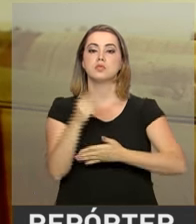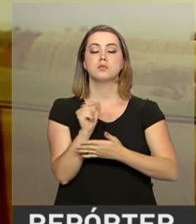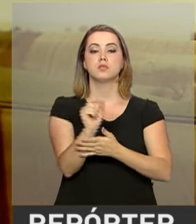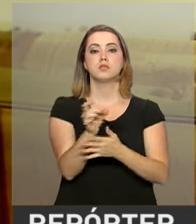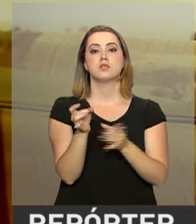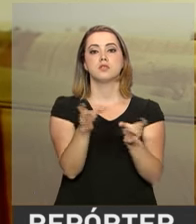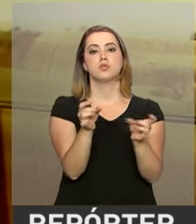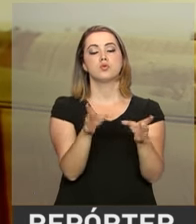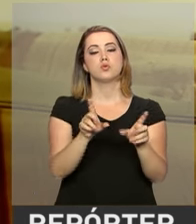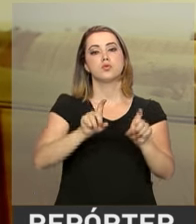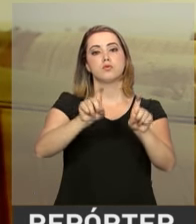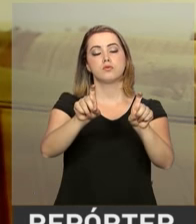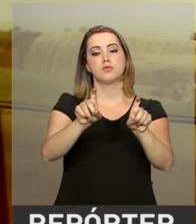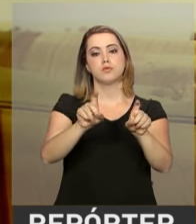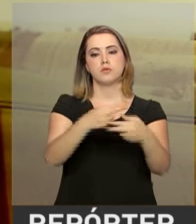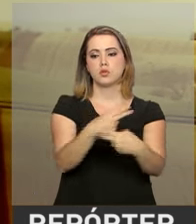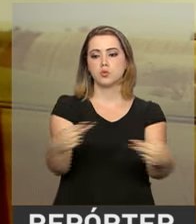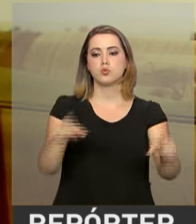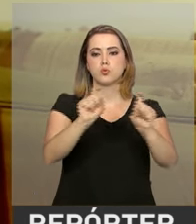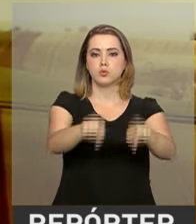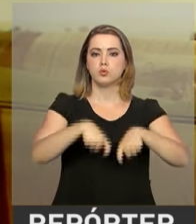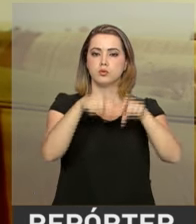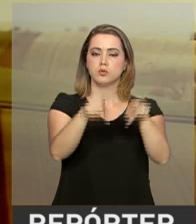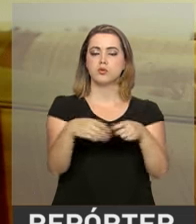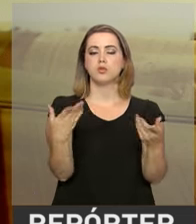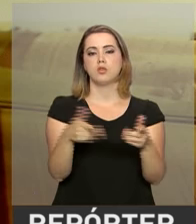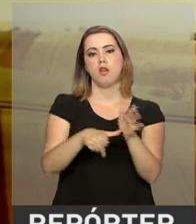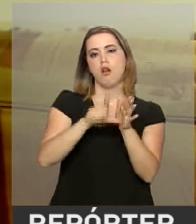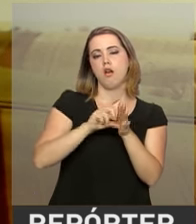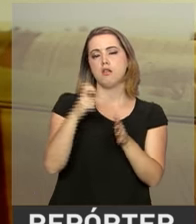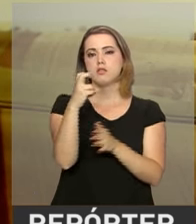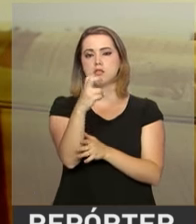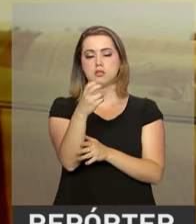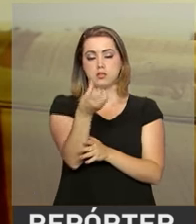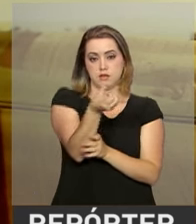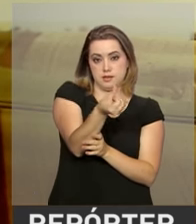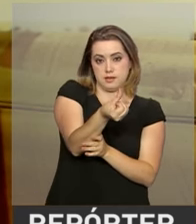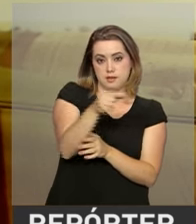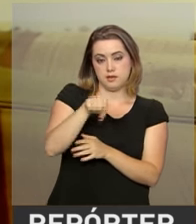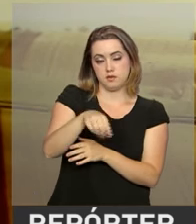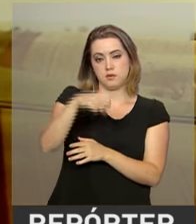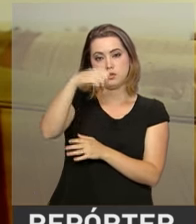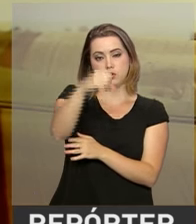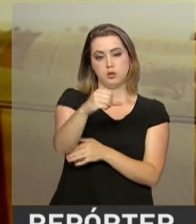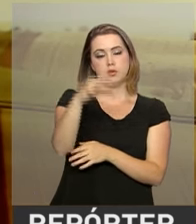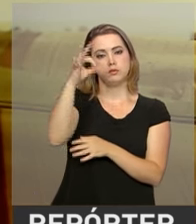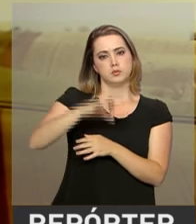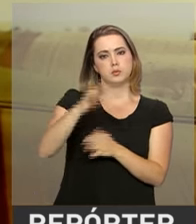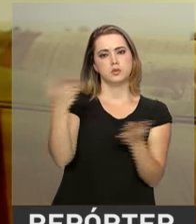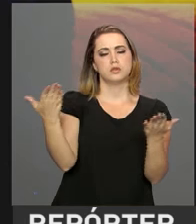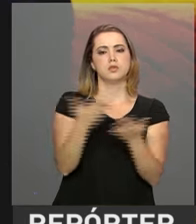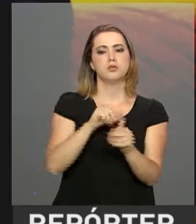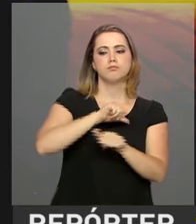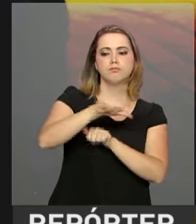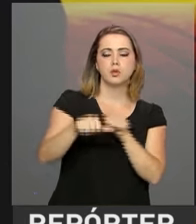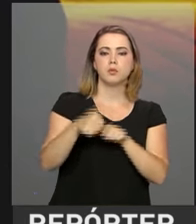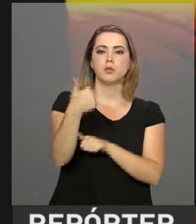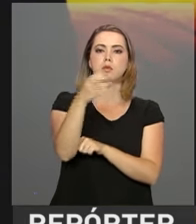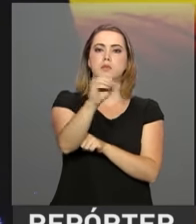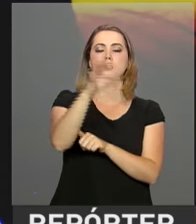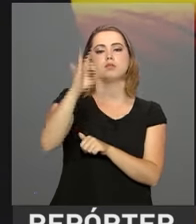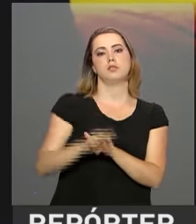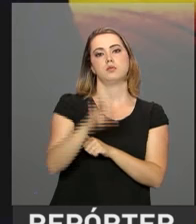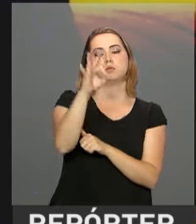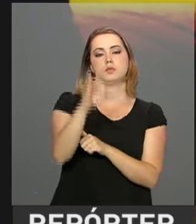de produtos agropecuários de 6,9 para 10% nos próximos 5 anos o mundo vai